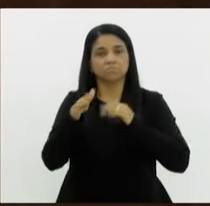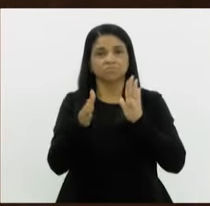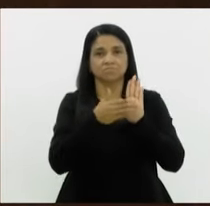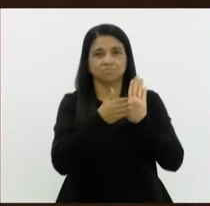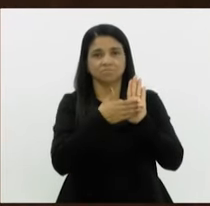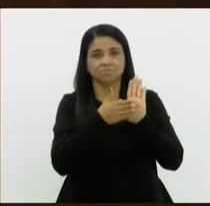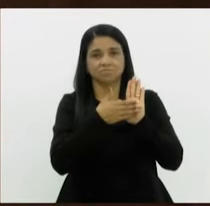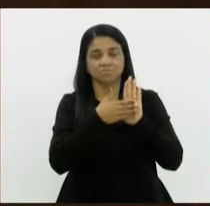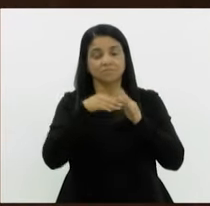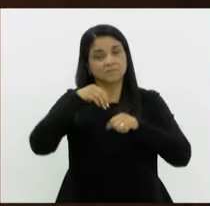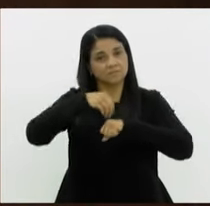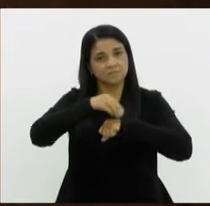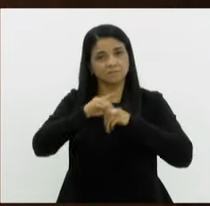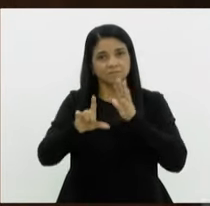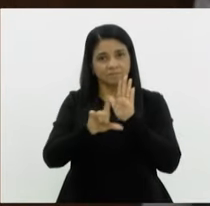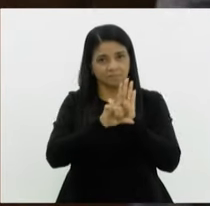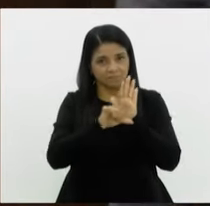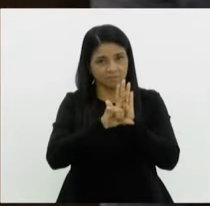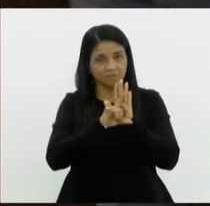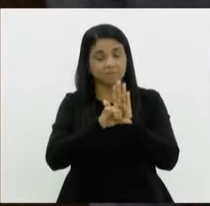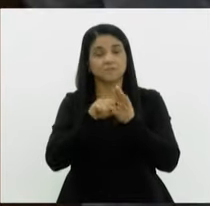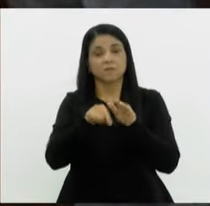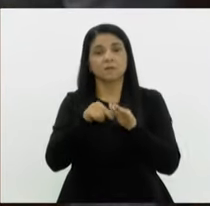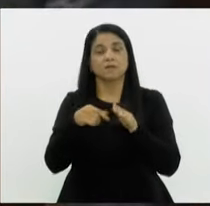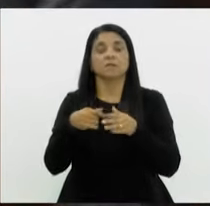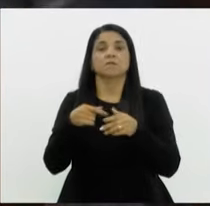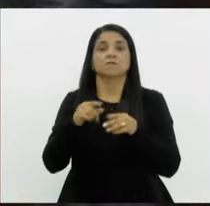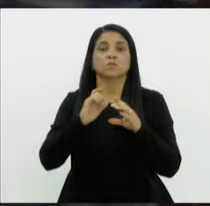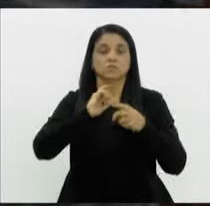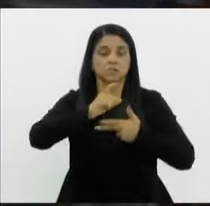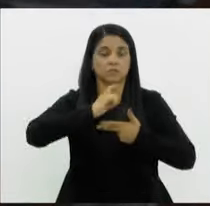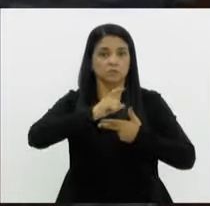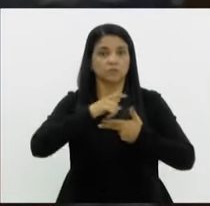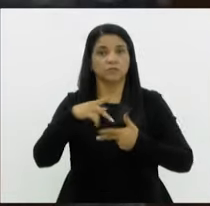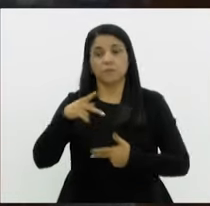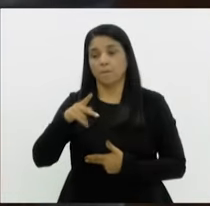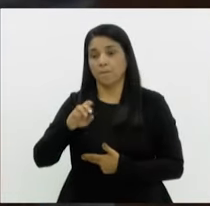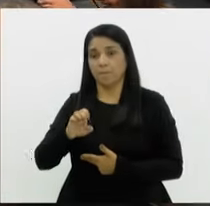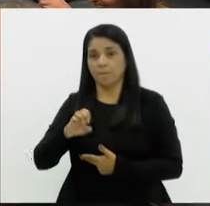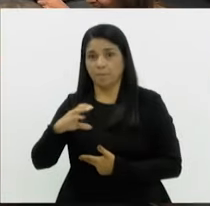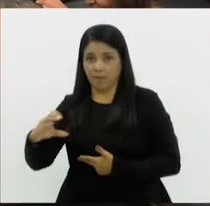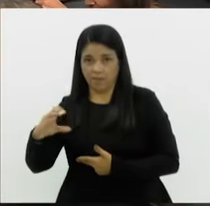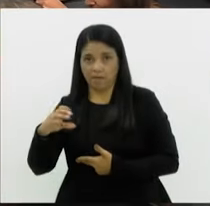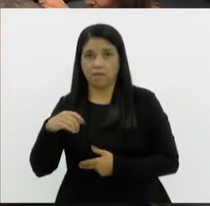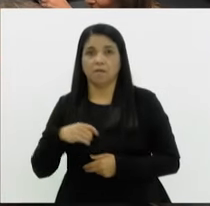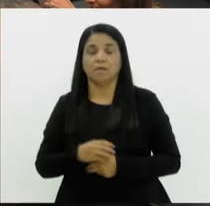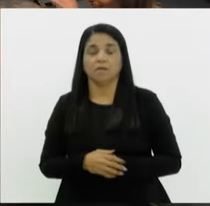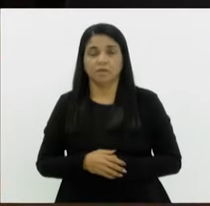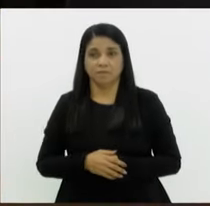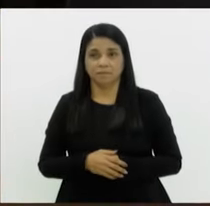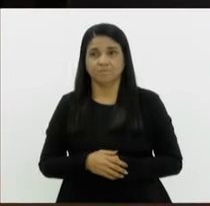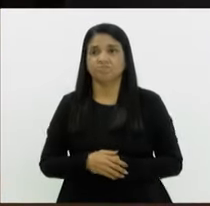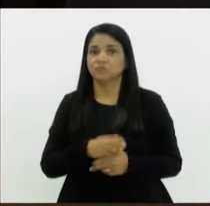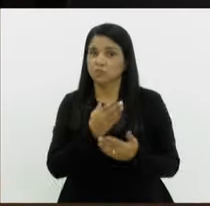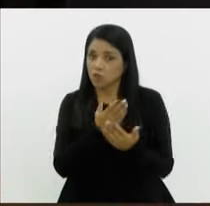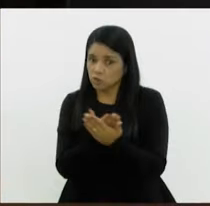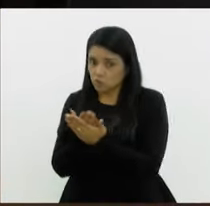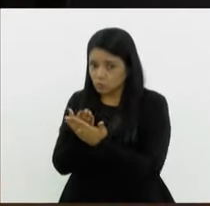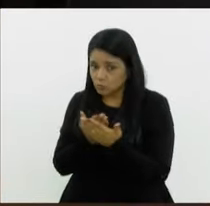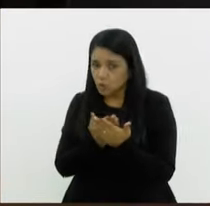que o Executivo mande para casa essa PEC. Está de parabéns. Chamando a atenção, dizendo que está correto. Fica lá na televisão, deputado Luiz Paulo, estudando muito, aí